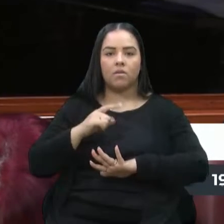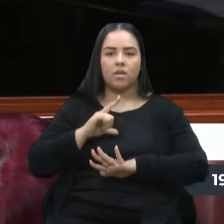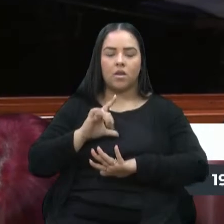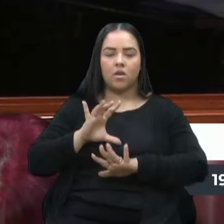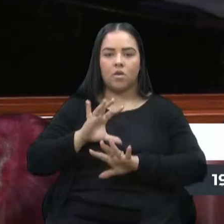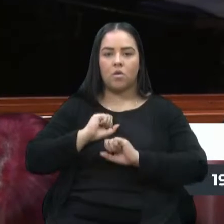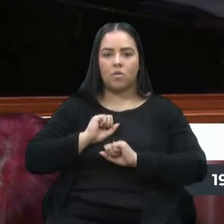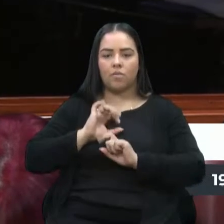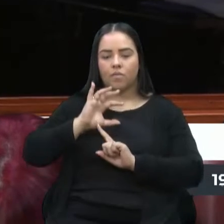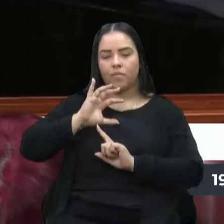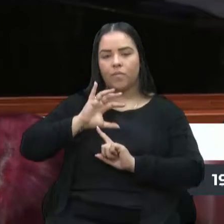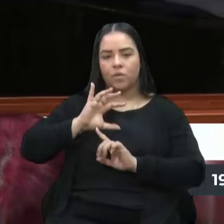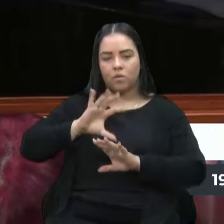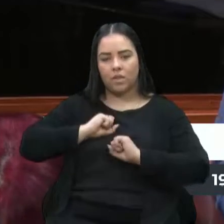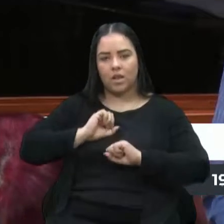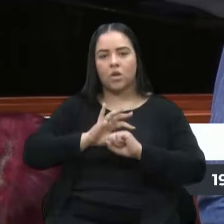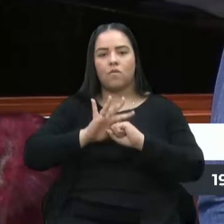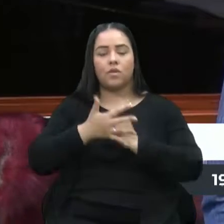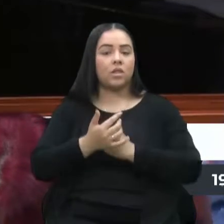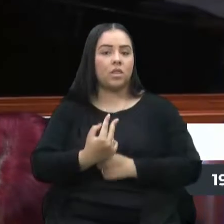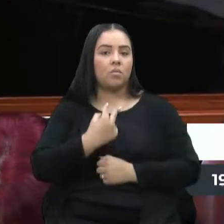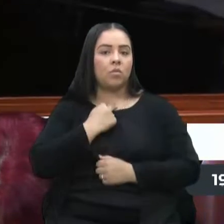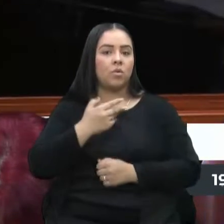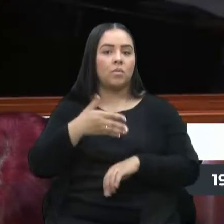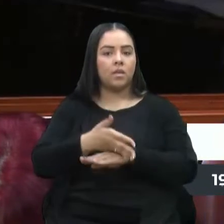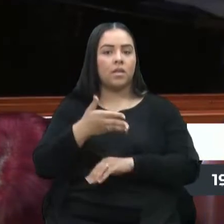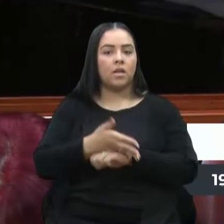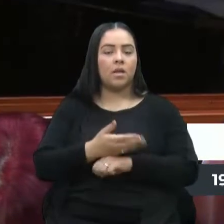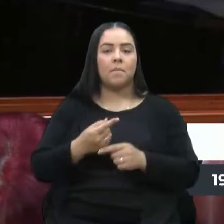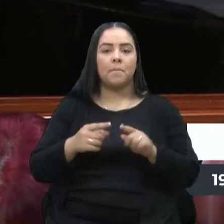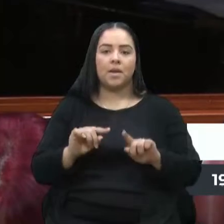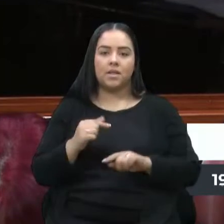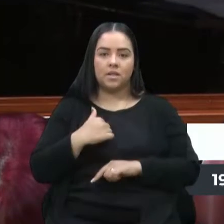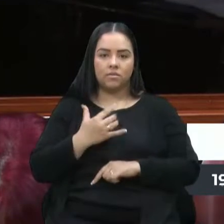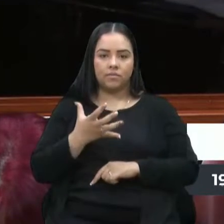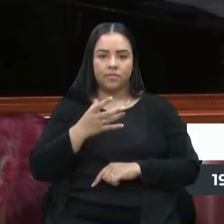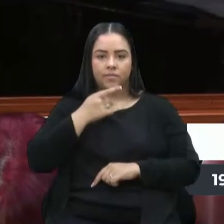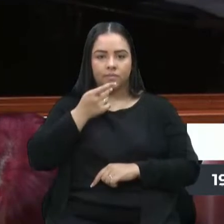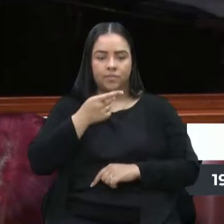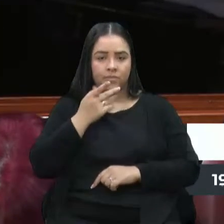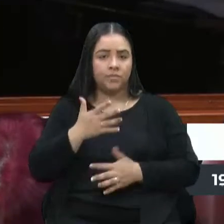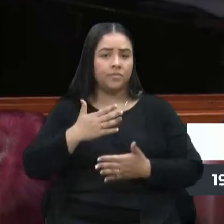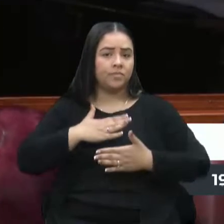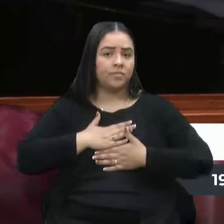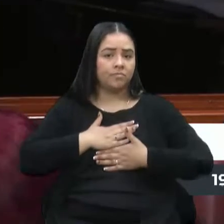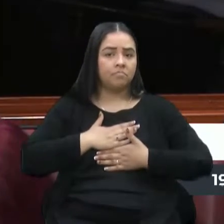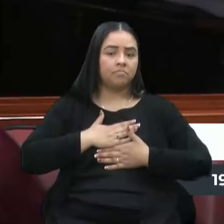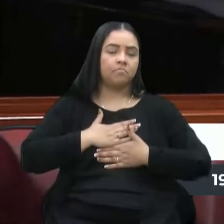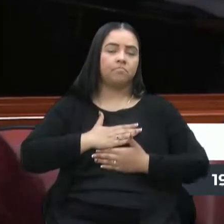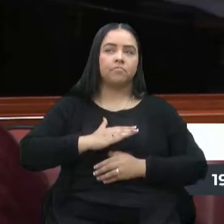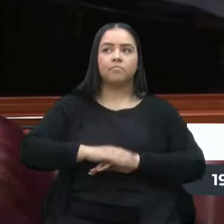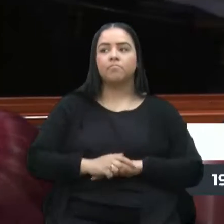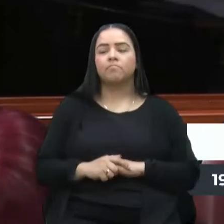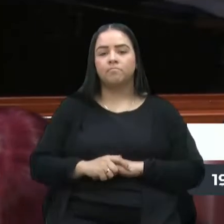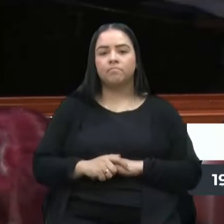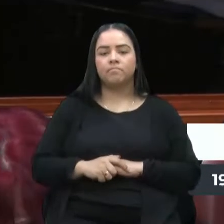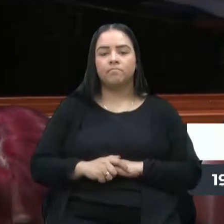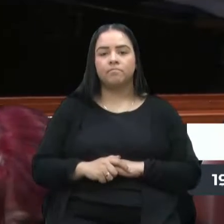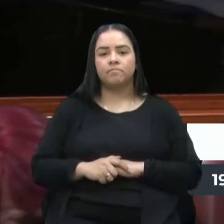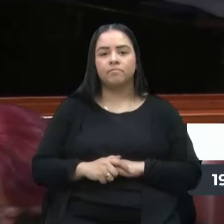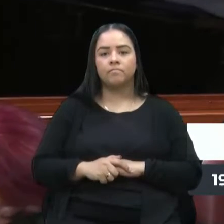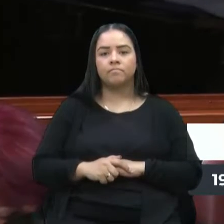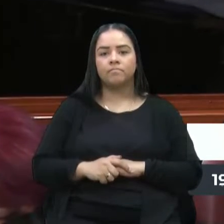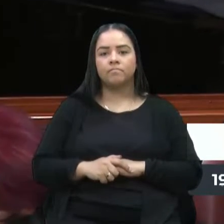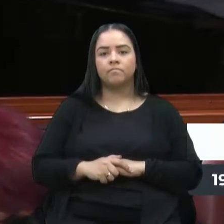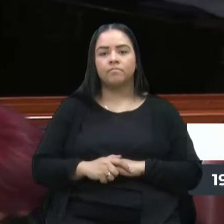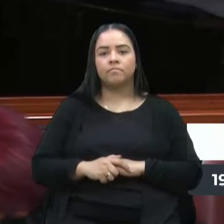por isso não não participei lá na Maisa mas quero dizer que para mim isso é um prenúncio né é uma